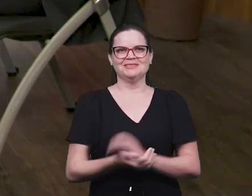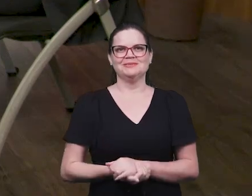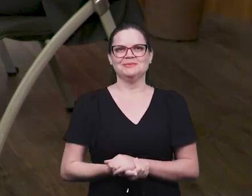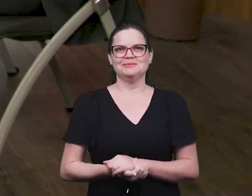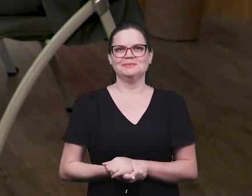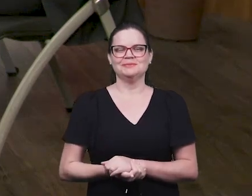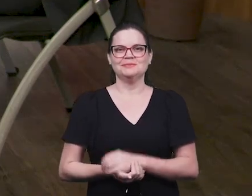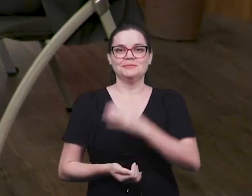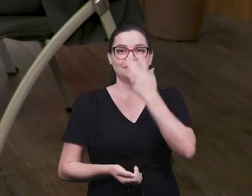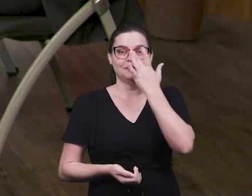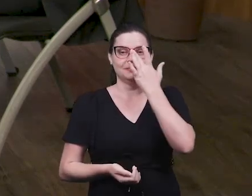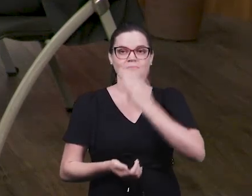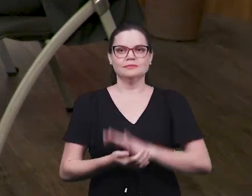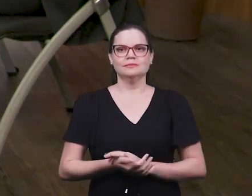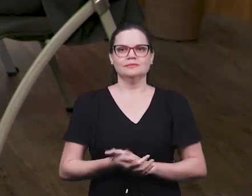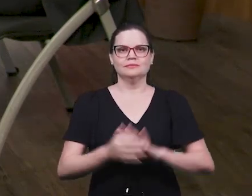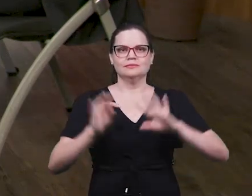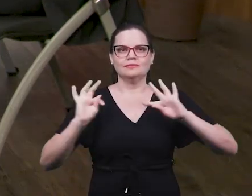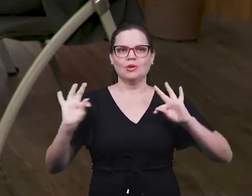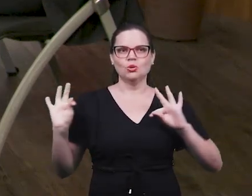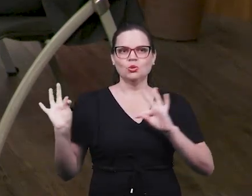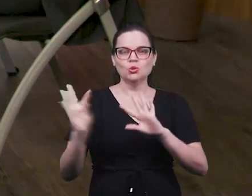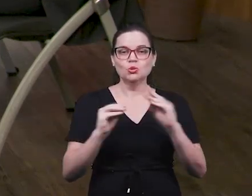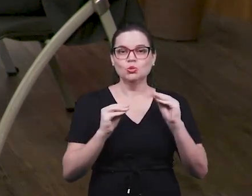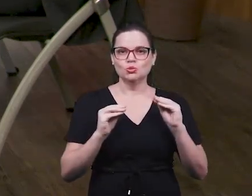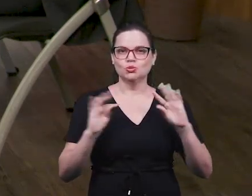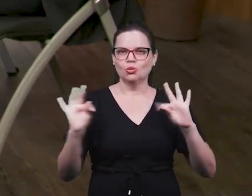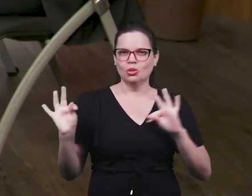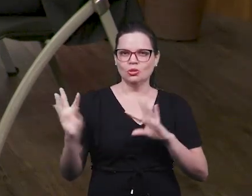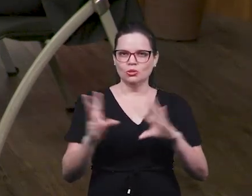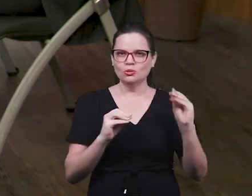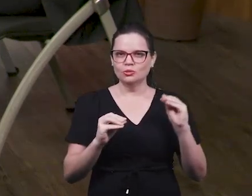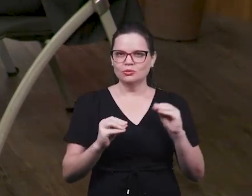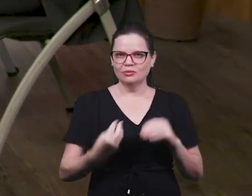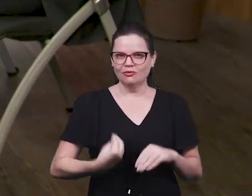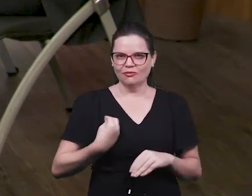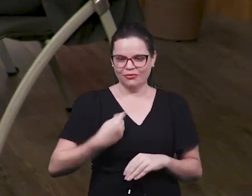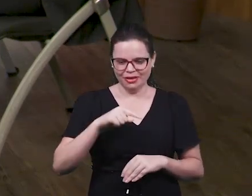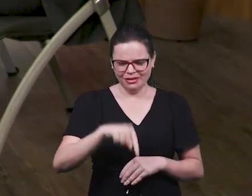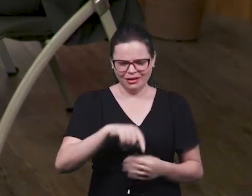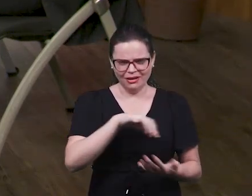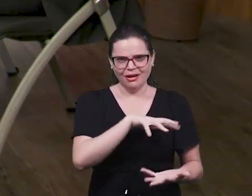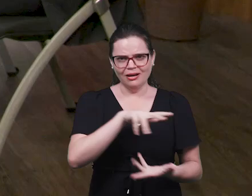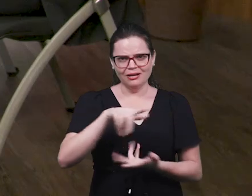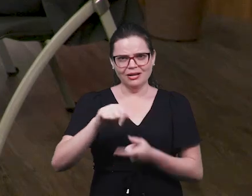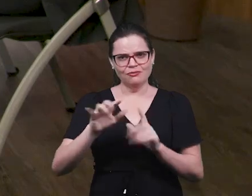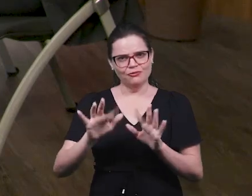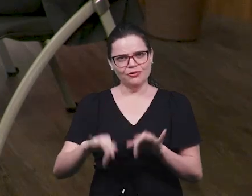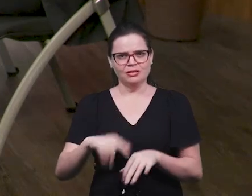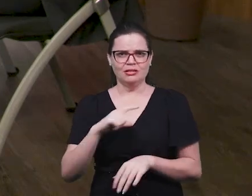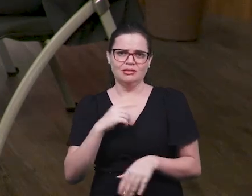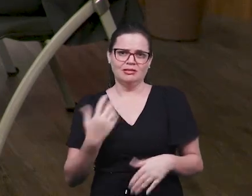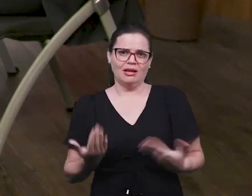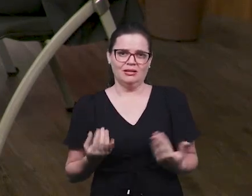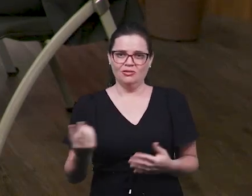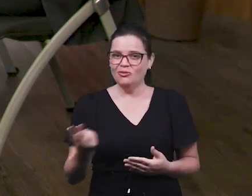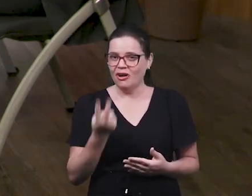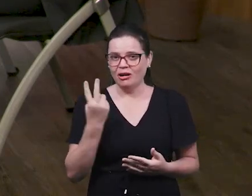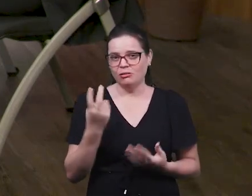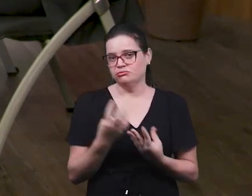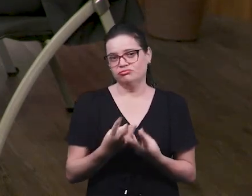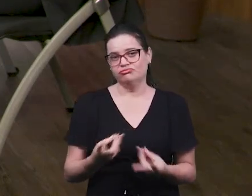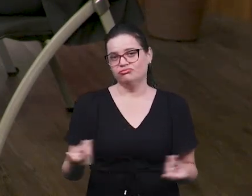que está ligado a esta vida passa, perde o valor,